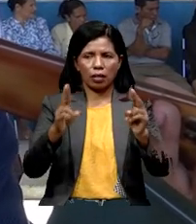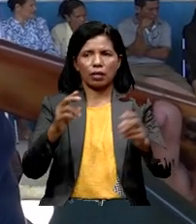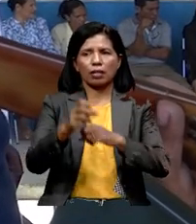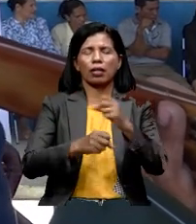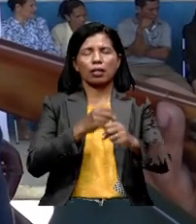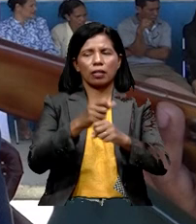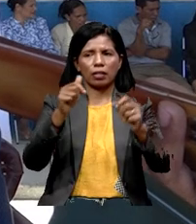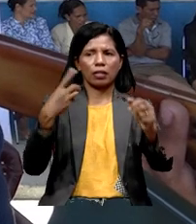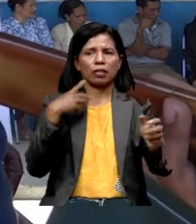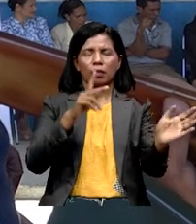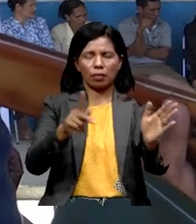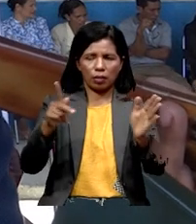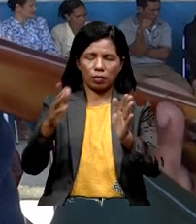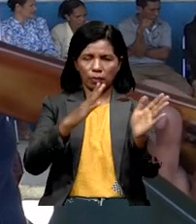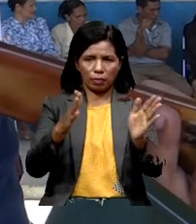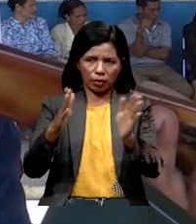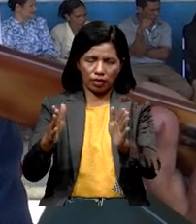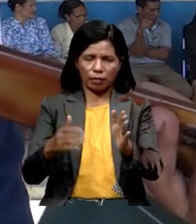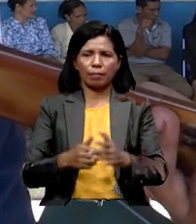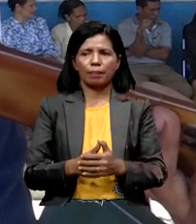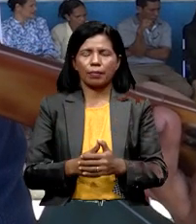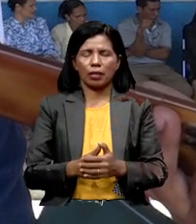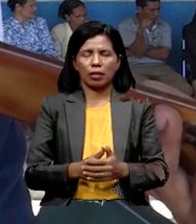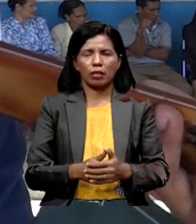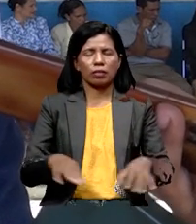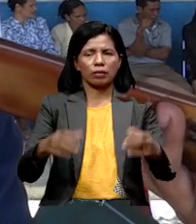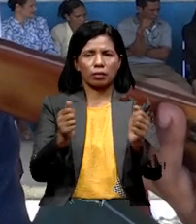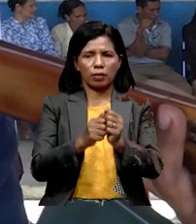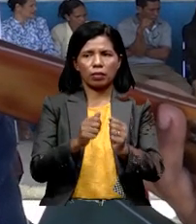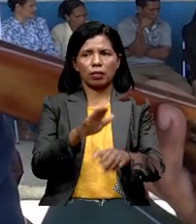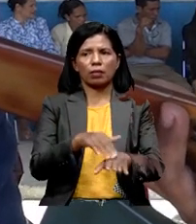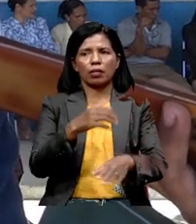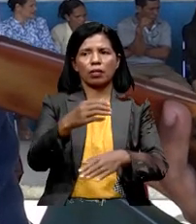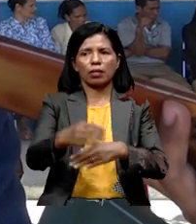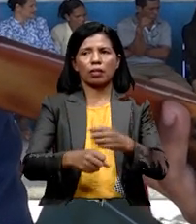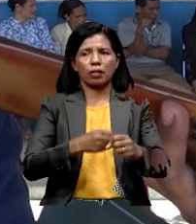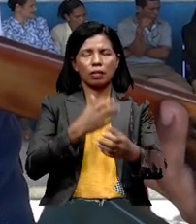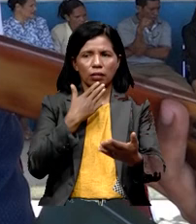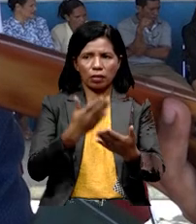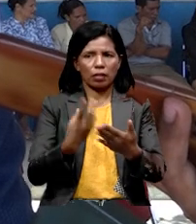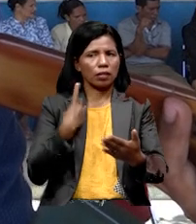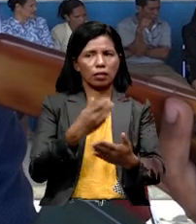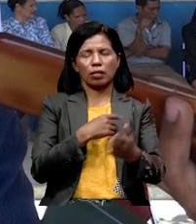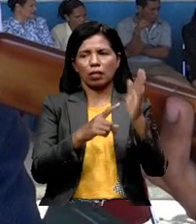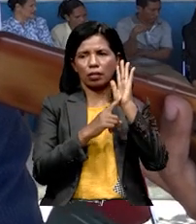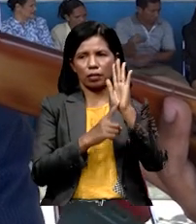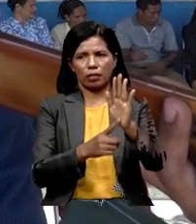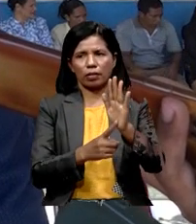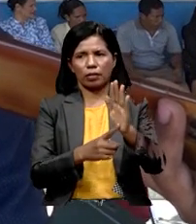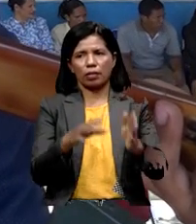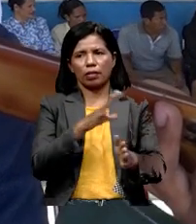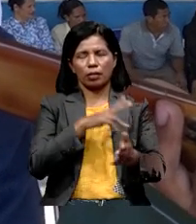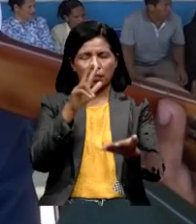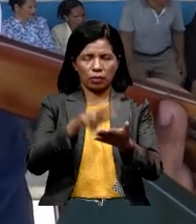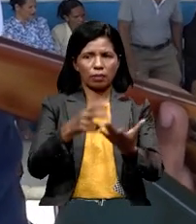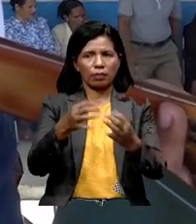ida né ita plano preparação ita pois ita esforço para recrutar né lá lá de acluta mas bem ita será coisa vai ir a hein aprovação